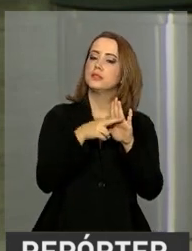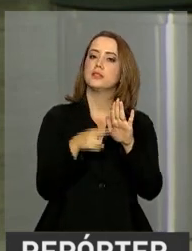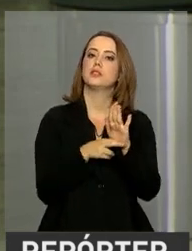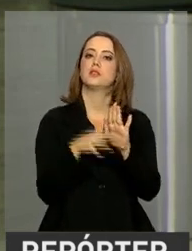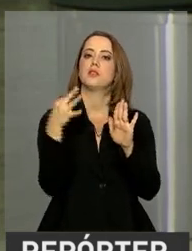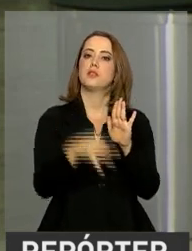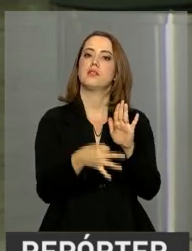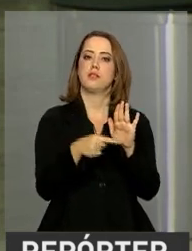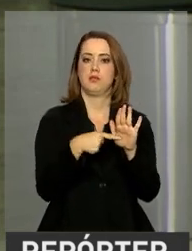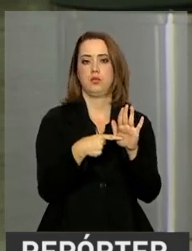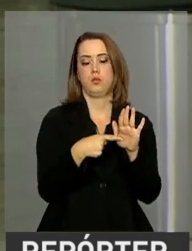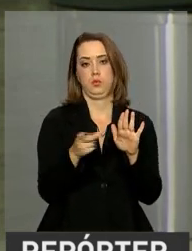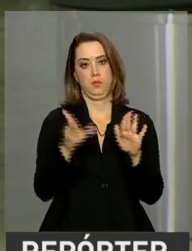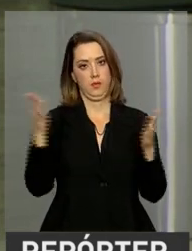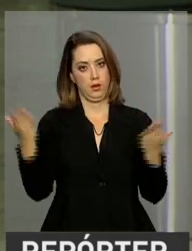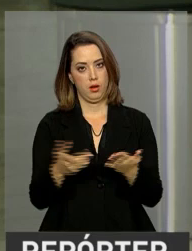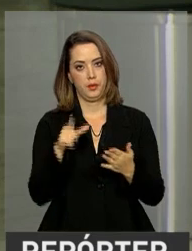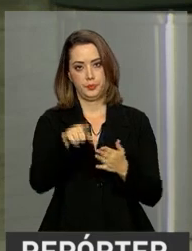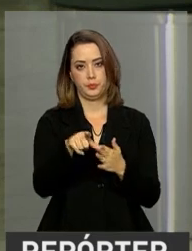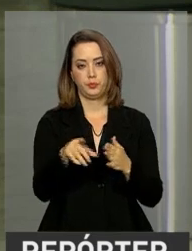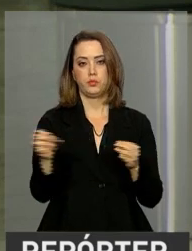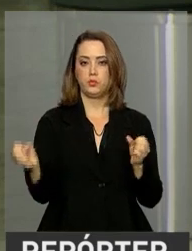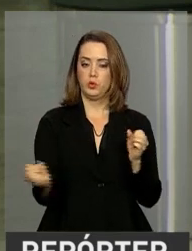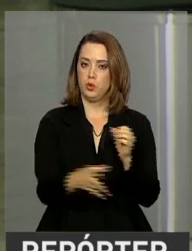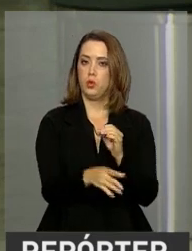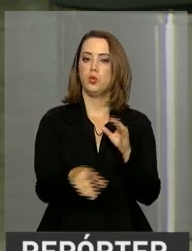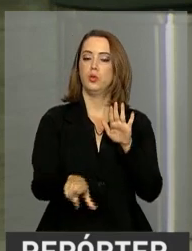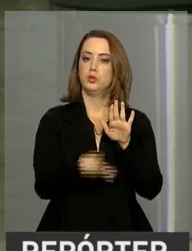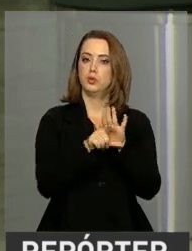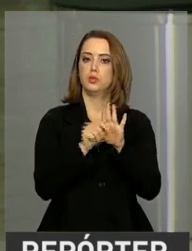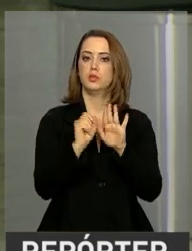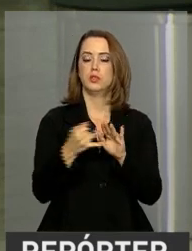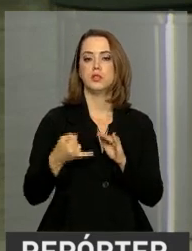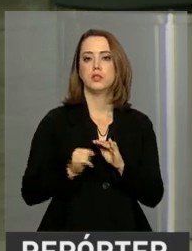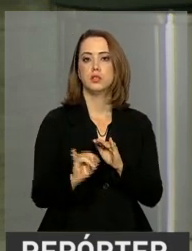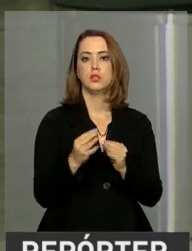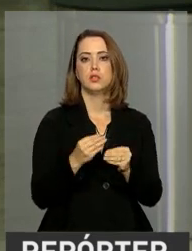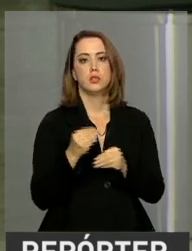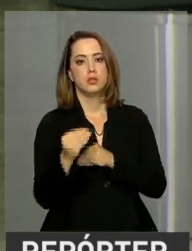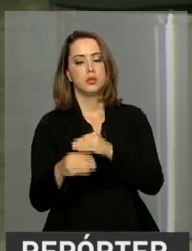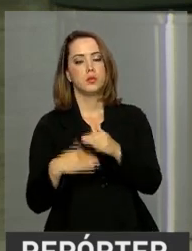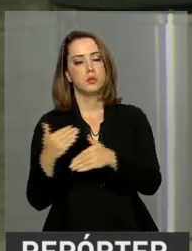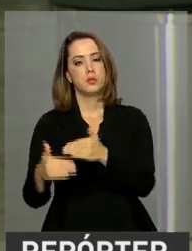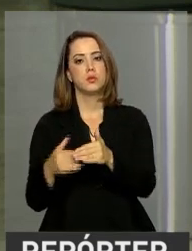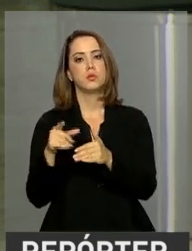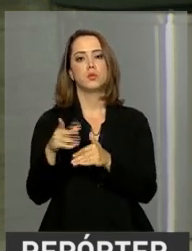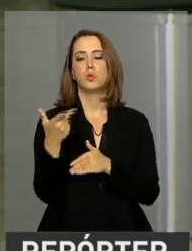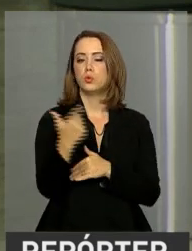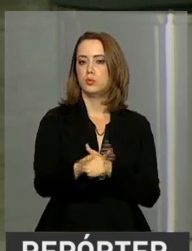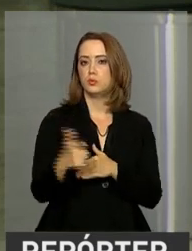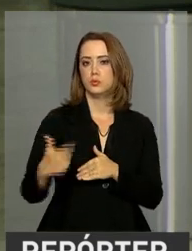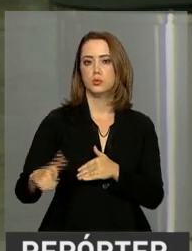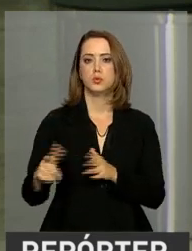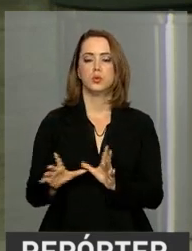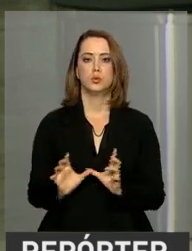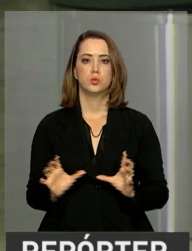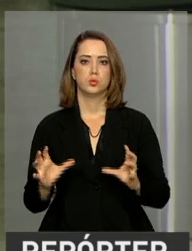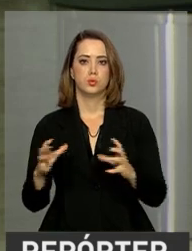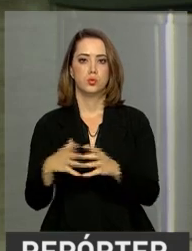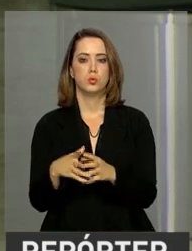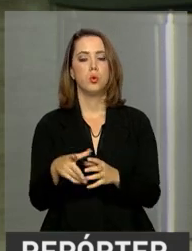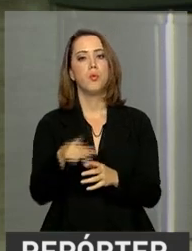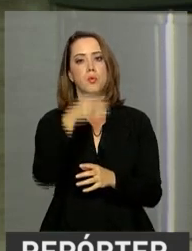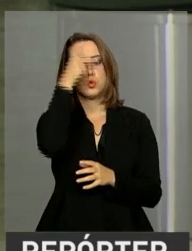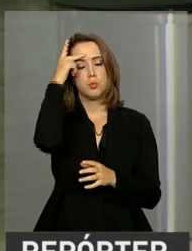regulamentado. Com a sanção da lei pelo presidente em exercício, Michel Temer, se estende este benefício para outras pessoas que estejam